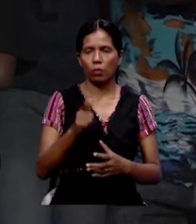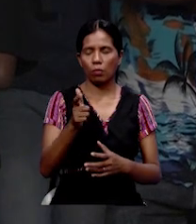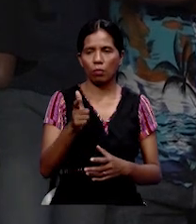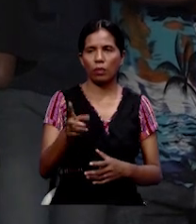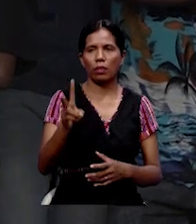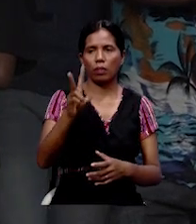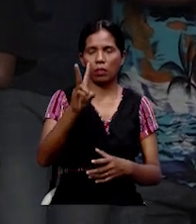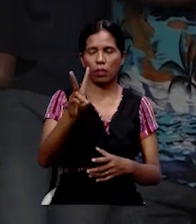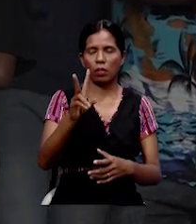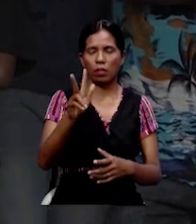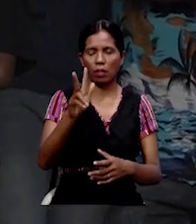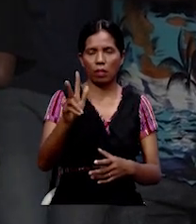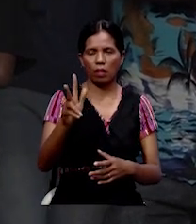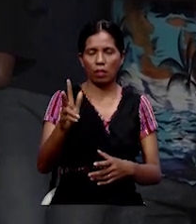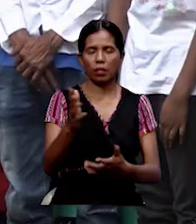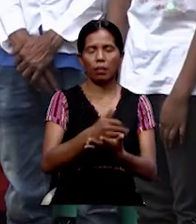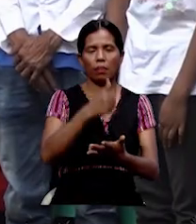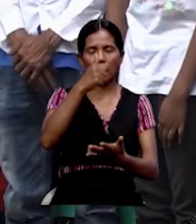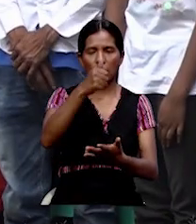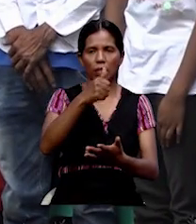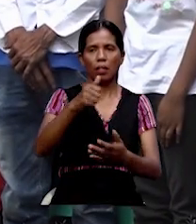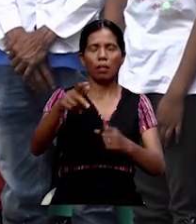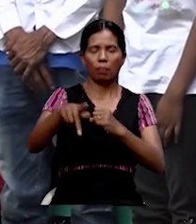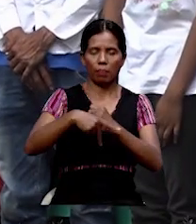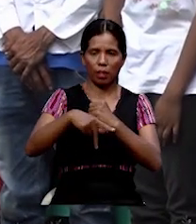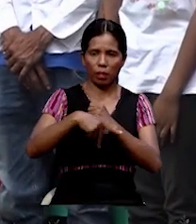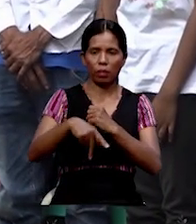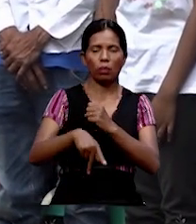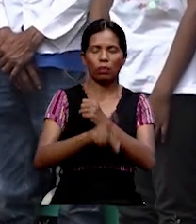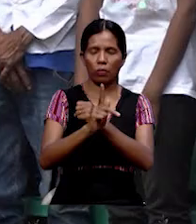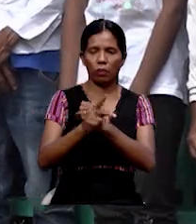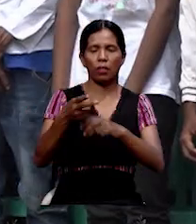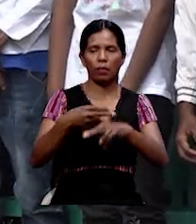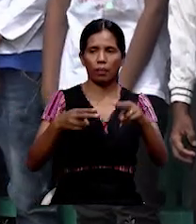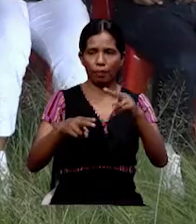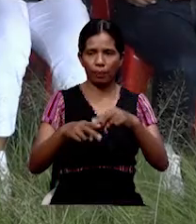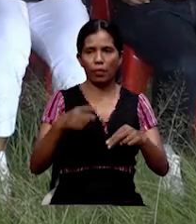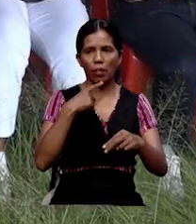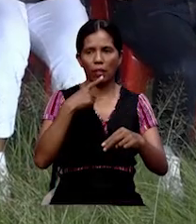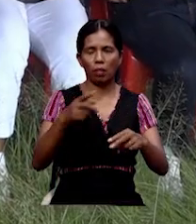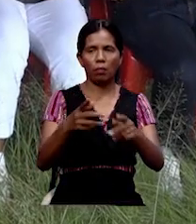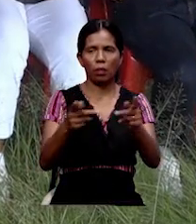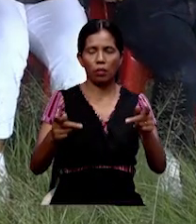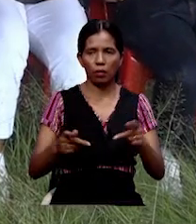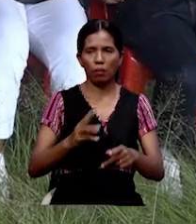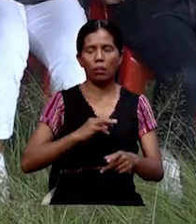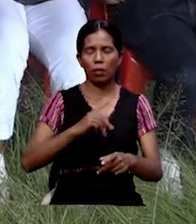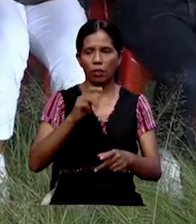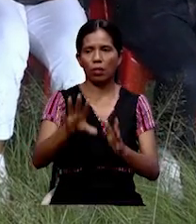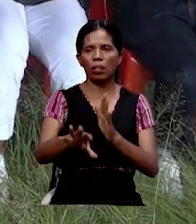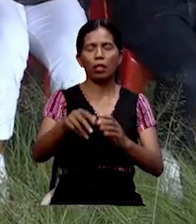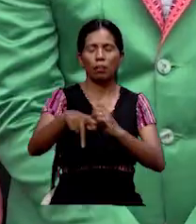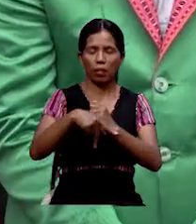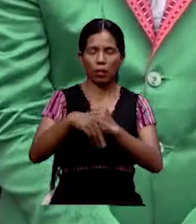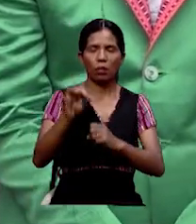23 Vitória Muno ia partir contra o Lima. Pascoal Sarmento Hanessa Emposado posto la clubar HTT hili partido